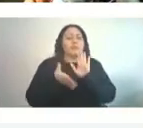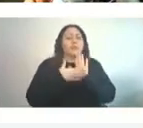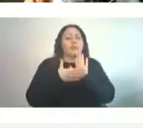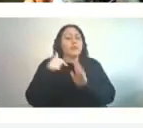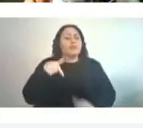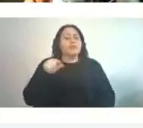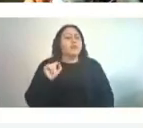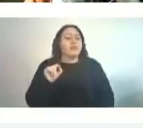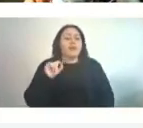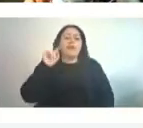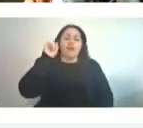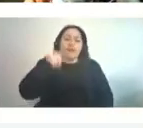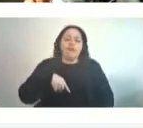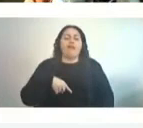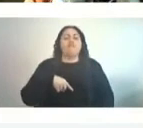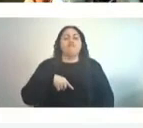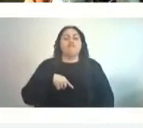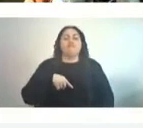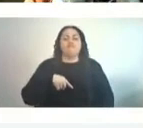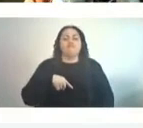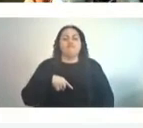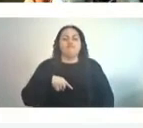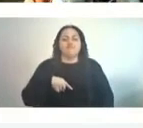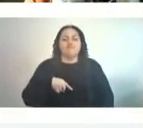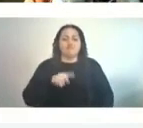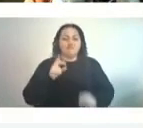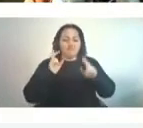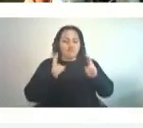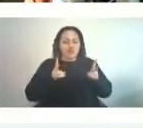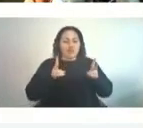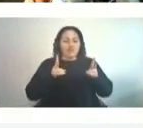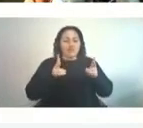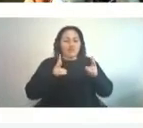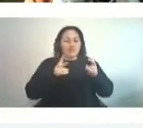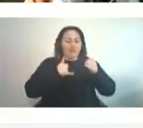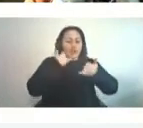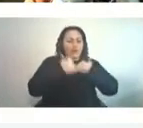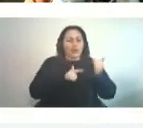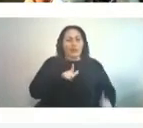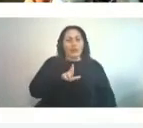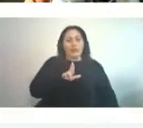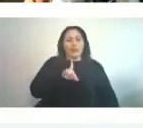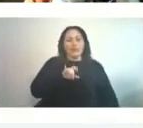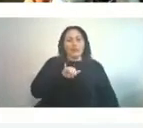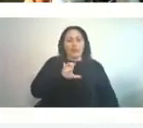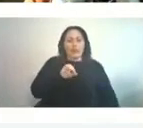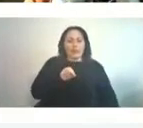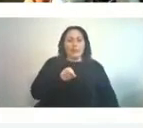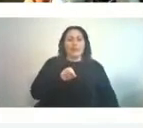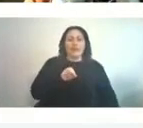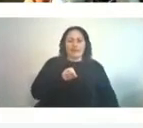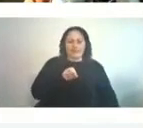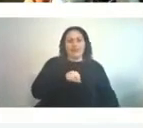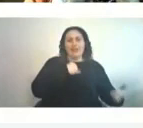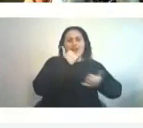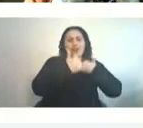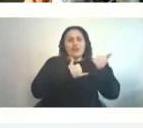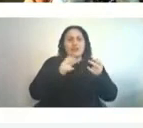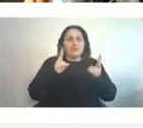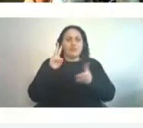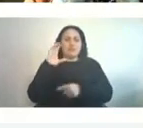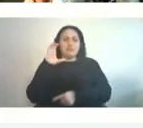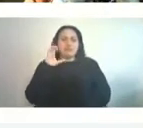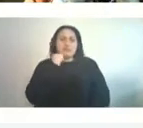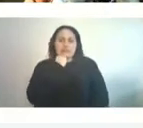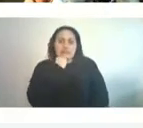fazer isso. Era transpor um pouco do lúdico, né, para a gente quebrar a sisudez que a